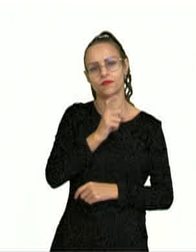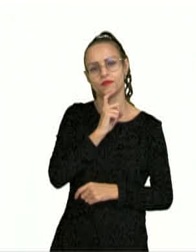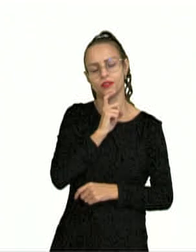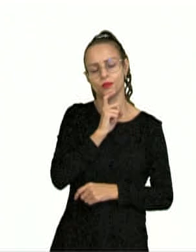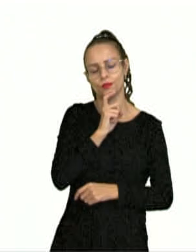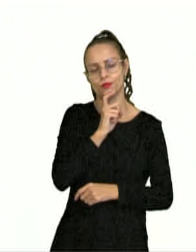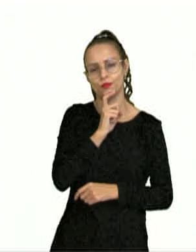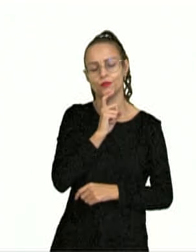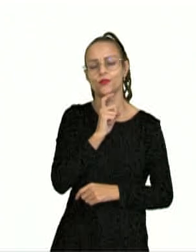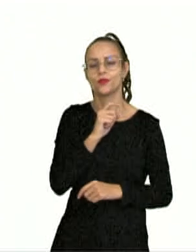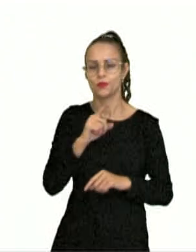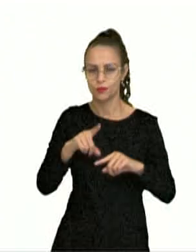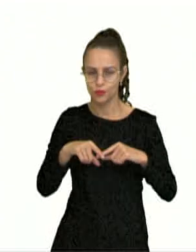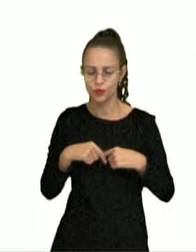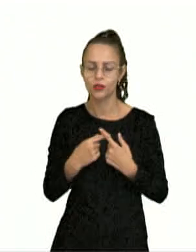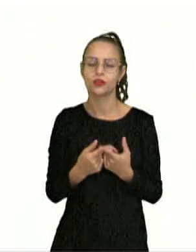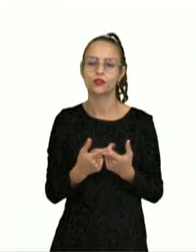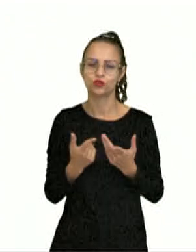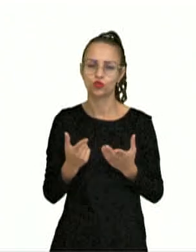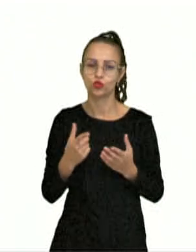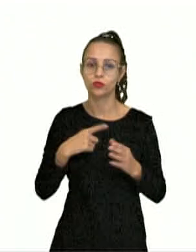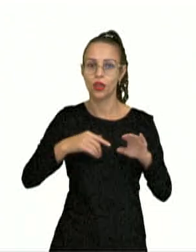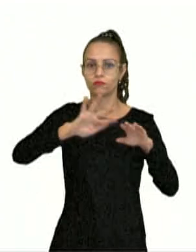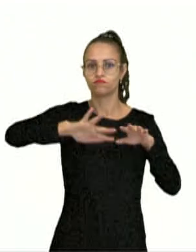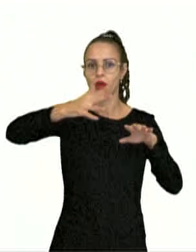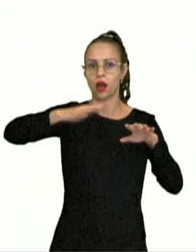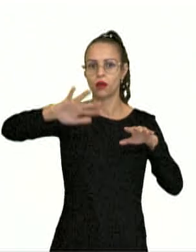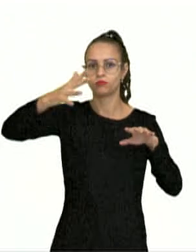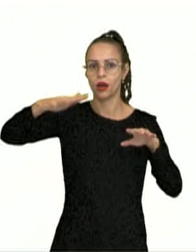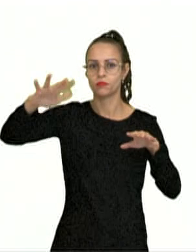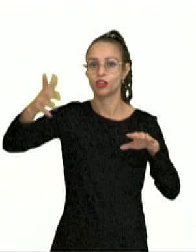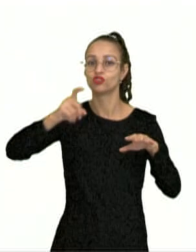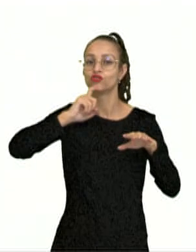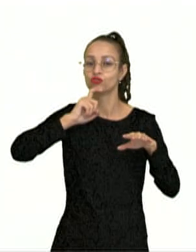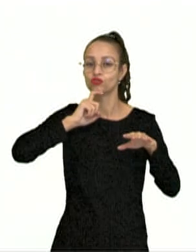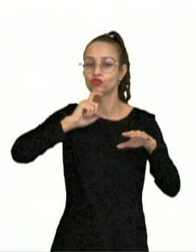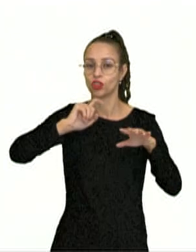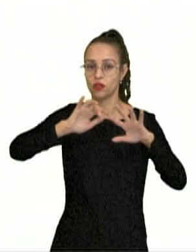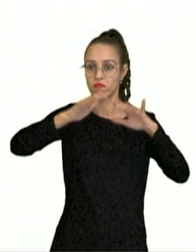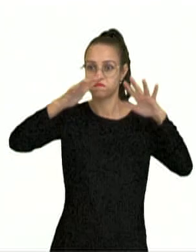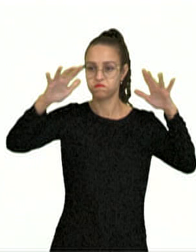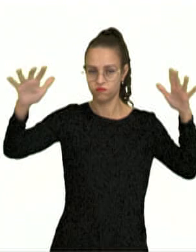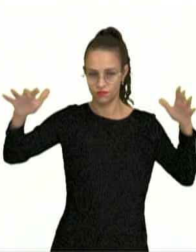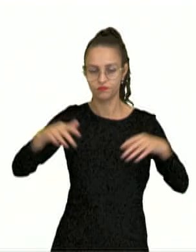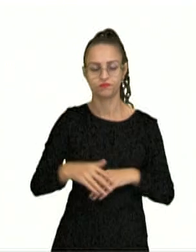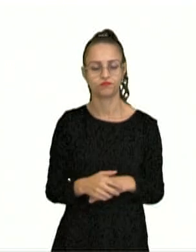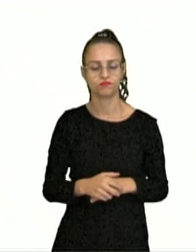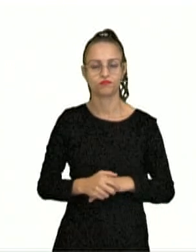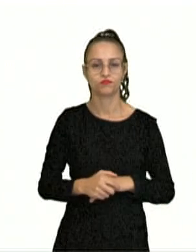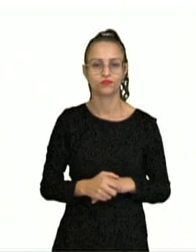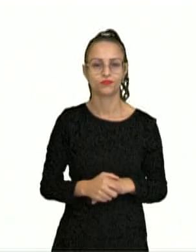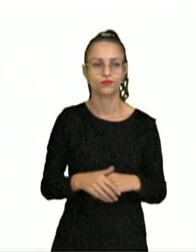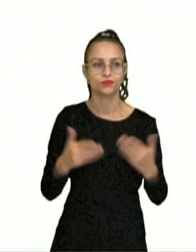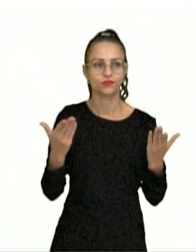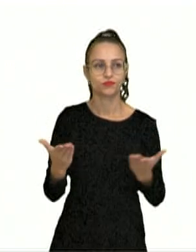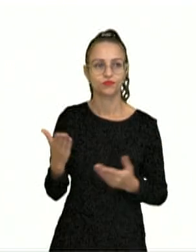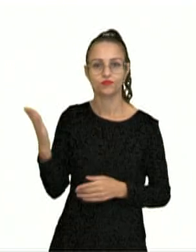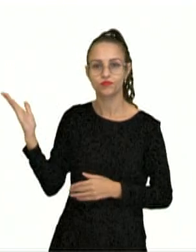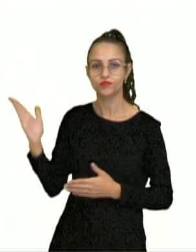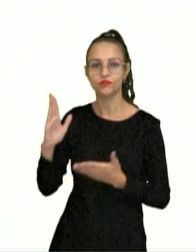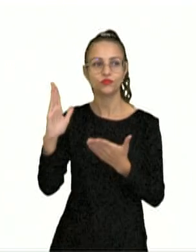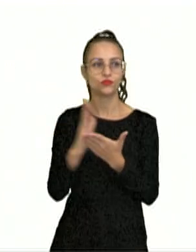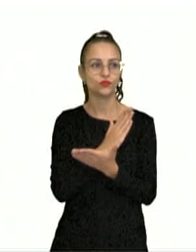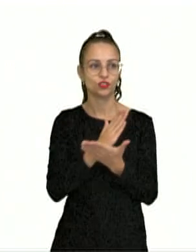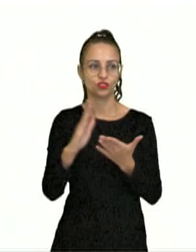por isso que nós vamos ter ali a formação de camadas de gelo, certo? Então, bem importante pensar. E aí aqui nós temos só uma